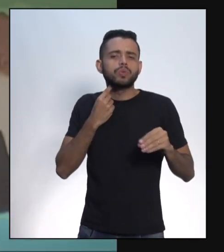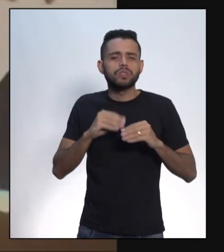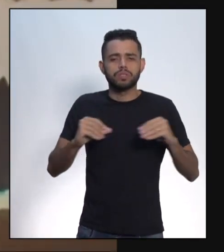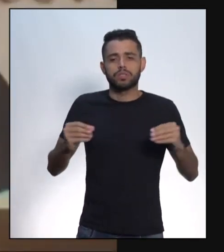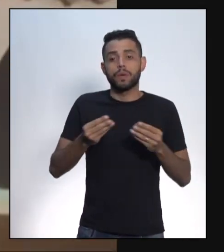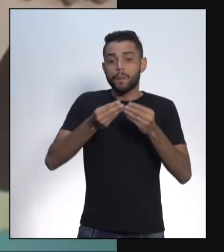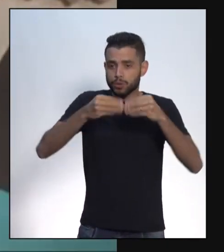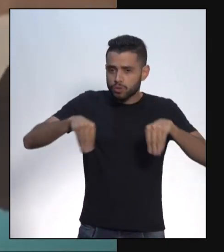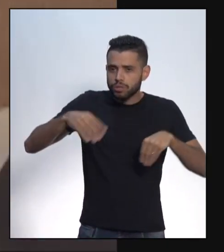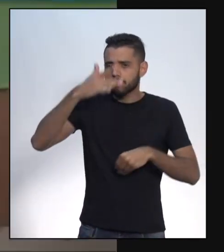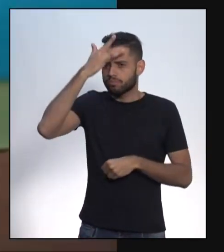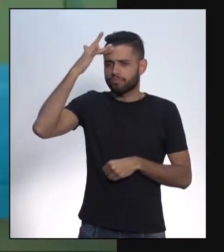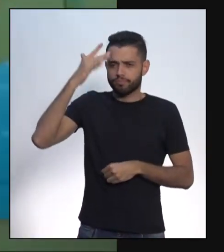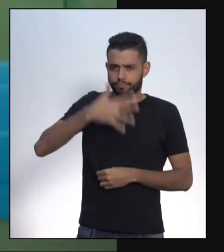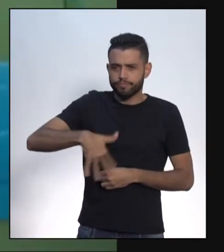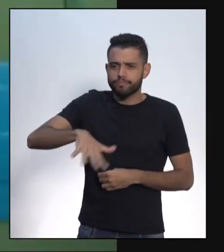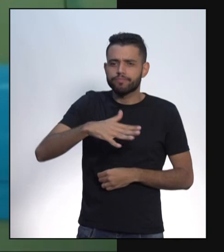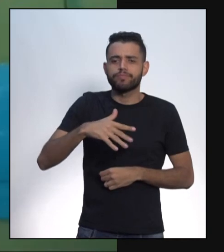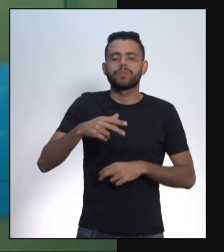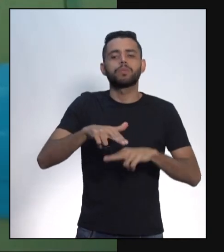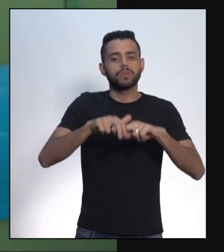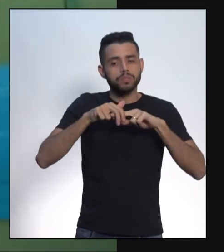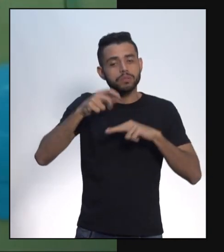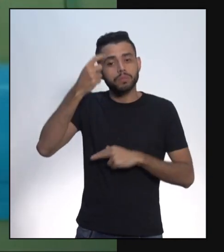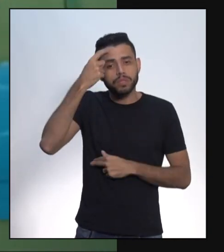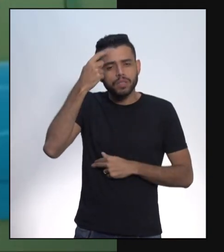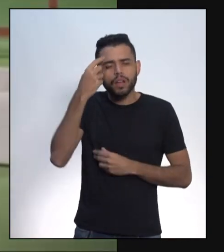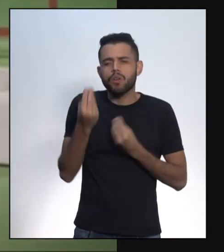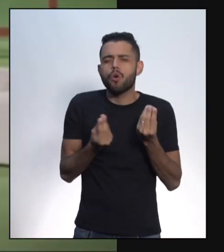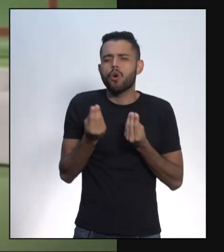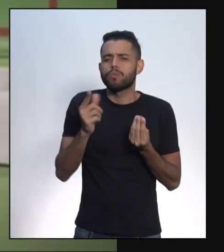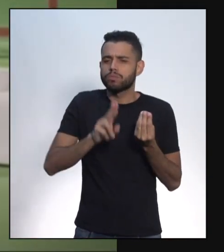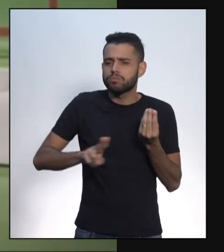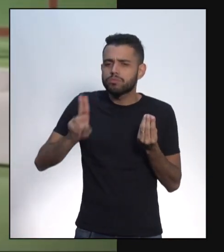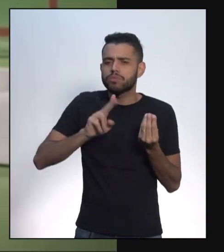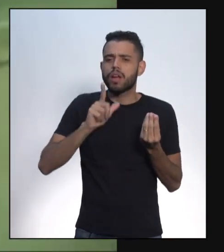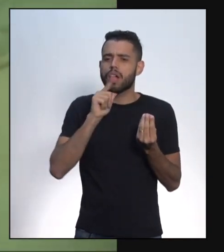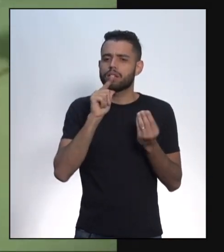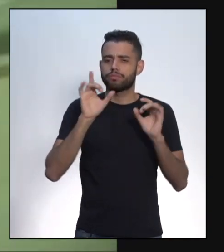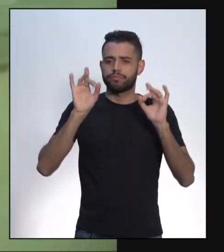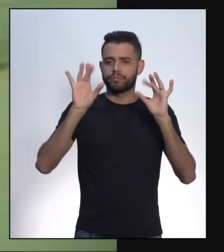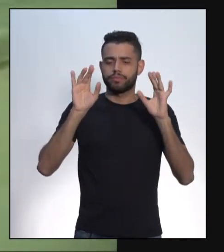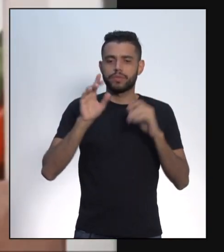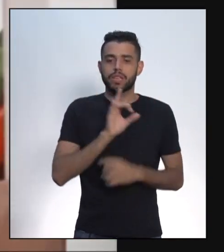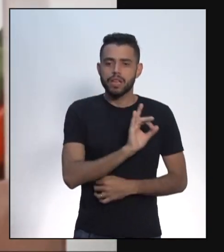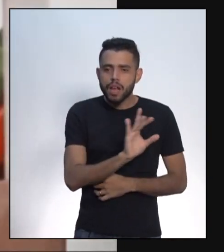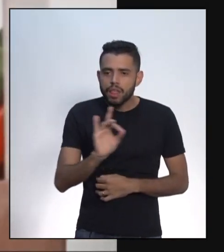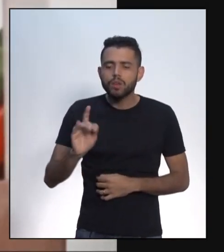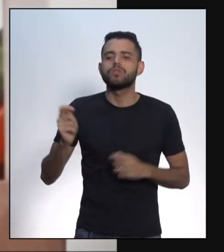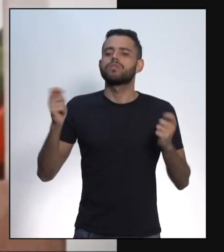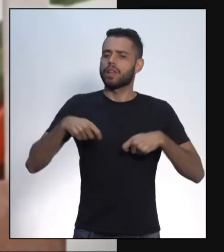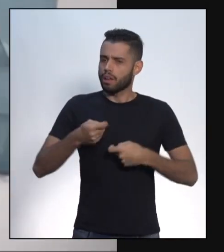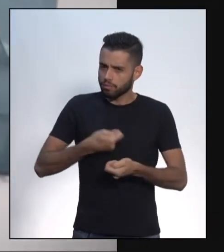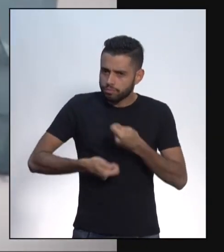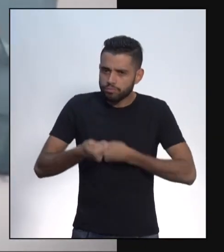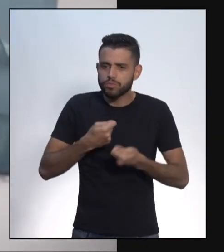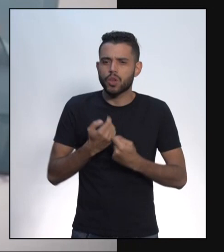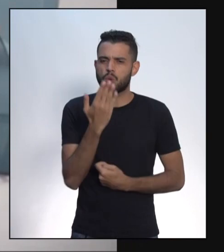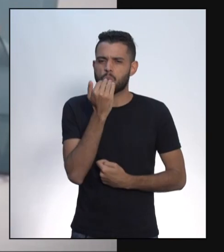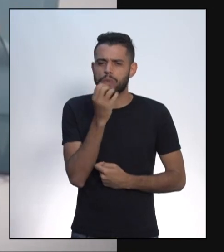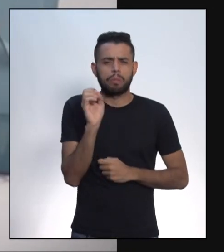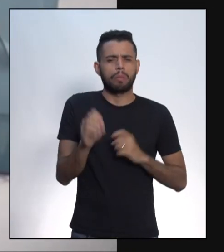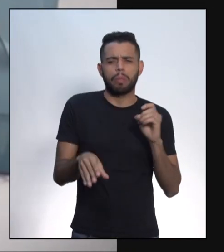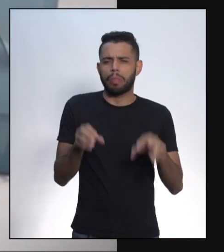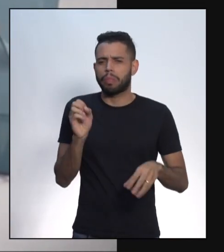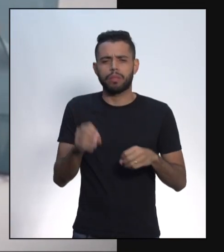Por isso, é preciso repensar o uso desse recurso tão precioso. Cada um de nós pode ajudar a economizar, não desperdiçando alimentos e comprando apenas